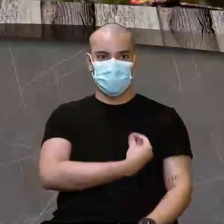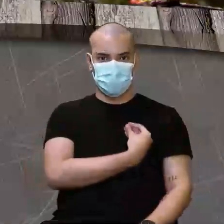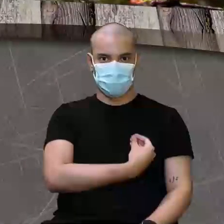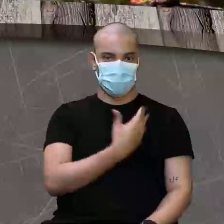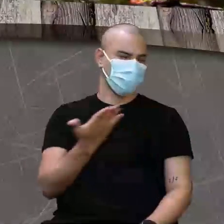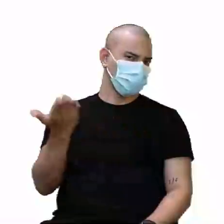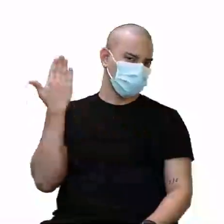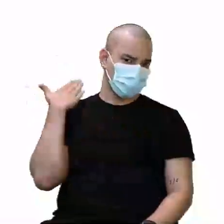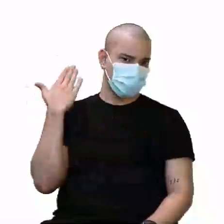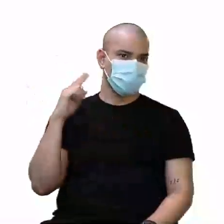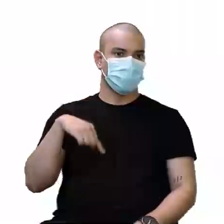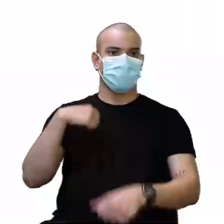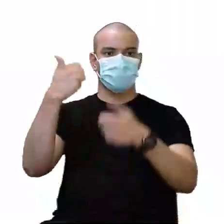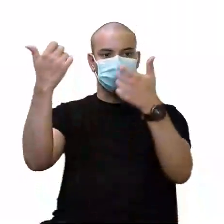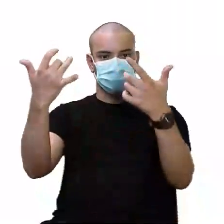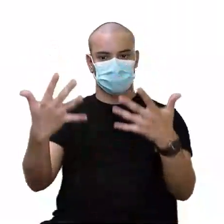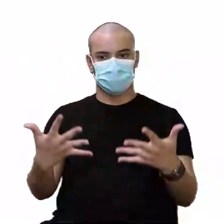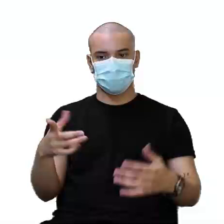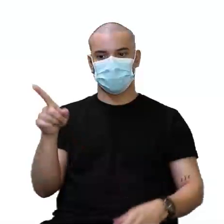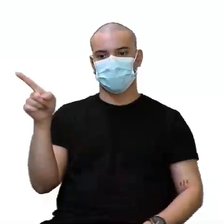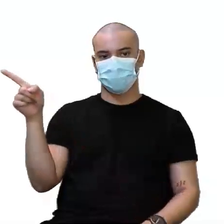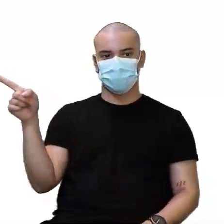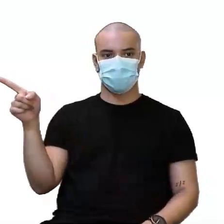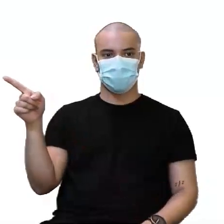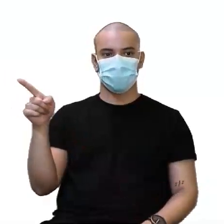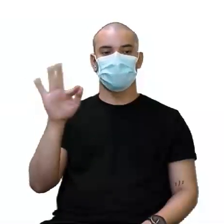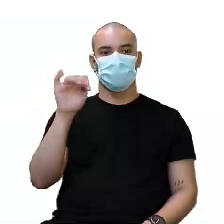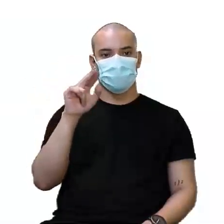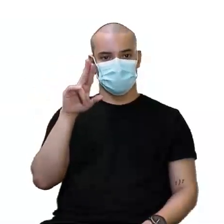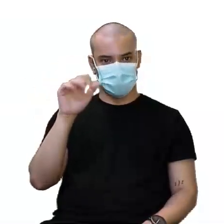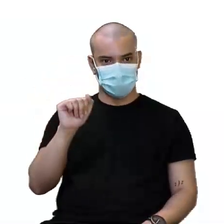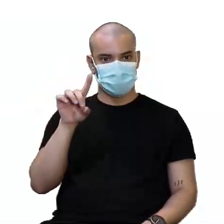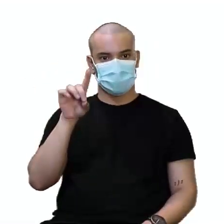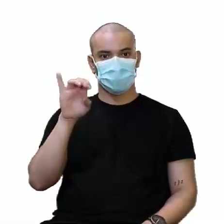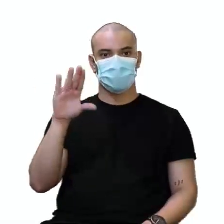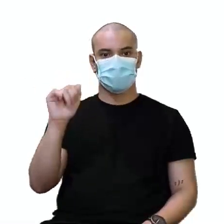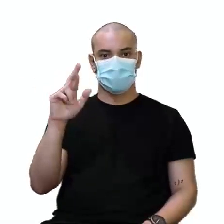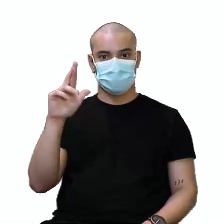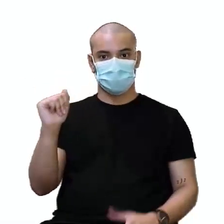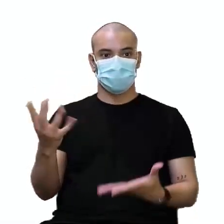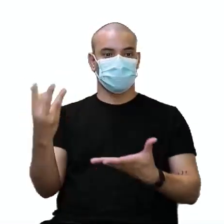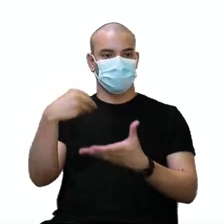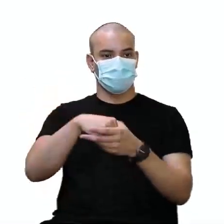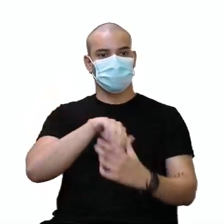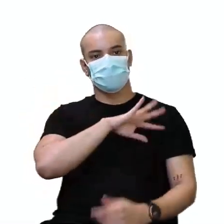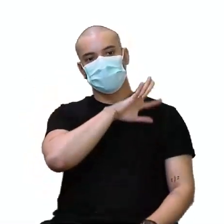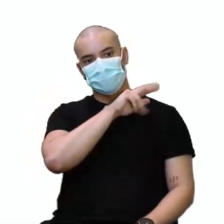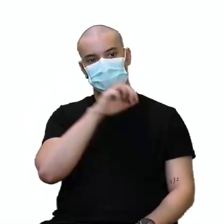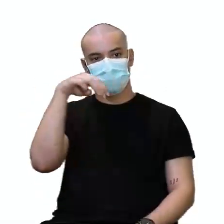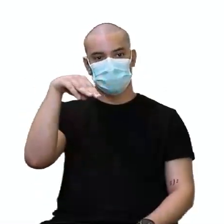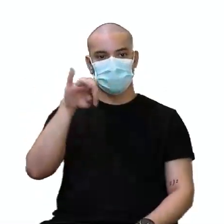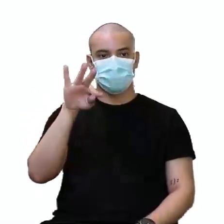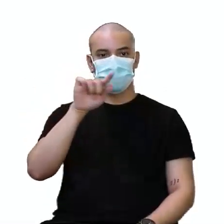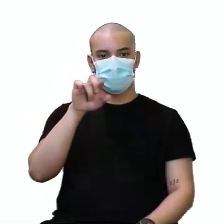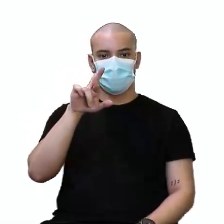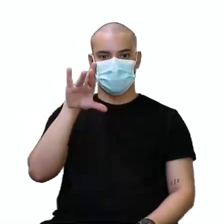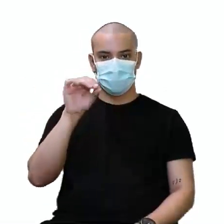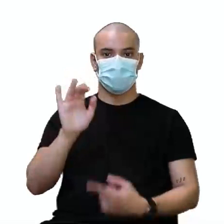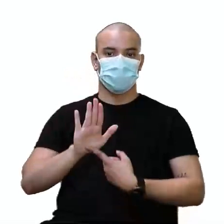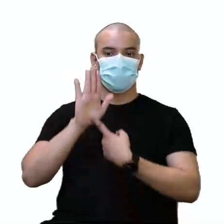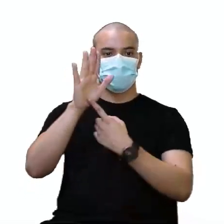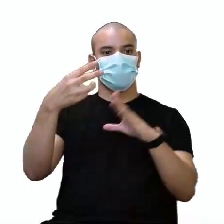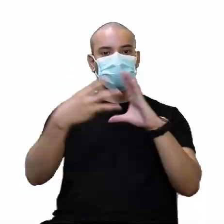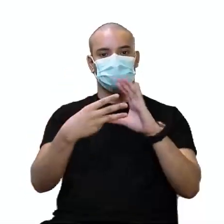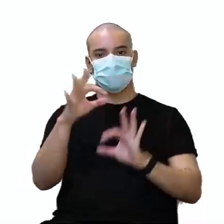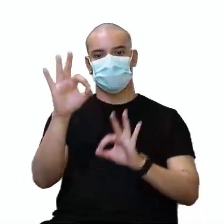lá para a definição? Olha lá no quadro. A fauna de Ediacara, que era composta de animais metazoários que apresentavam